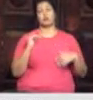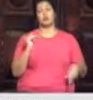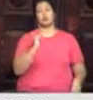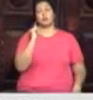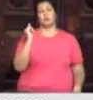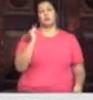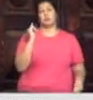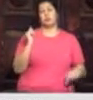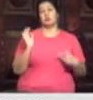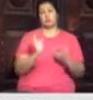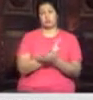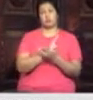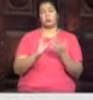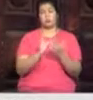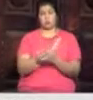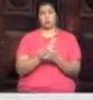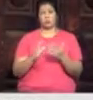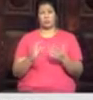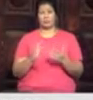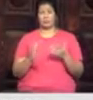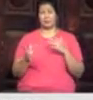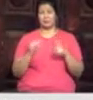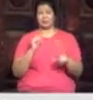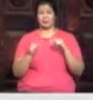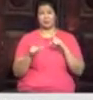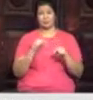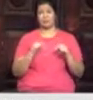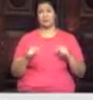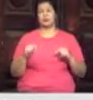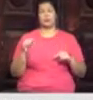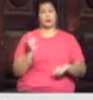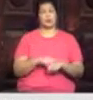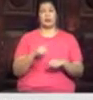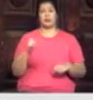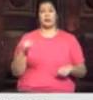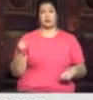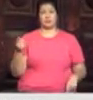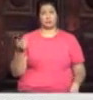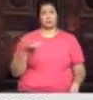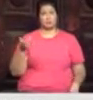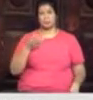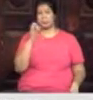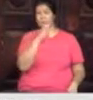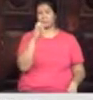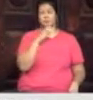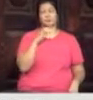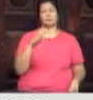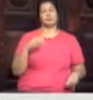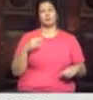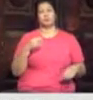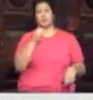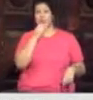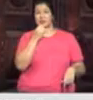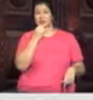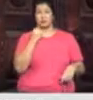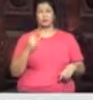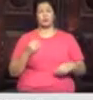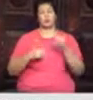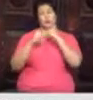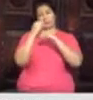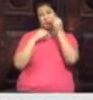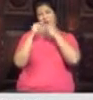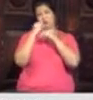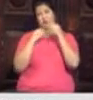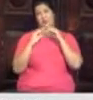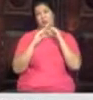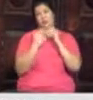alguma alternativa no curto prazo, pelo menos as coisas mais imediatas, imediatíssimas, como, por exemplo, a questão da merenda escolar,